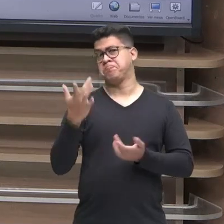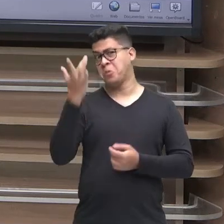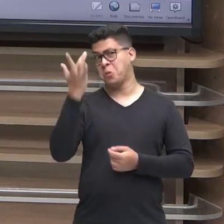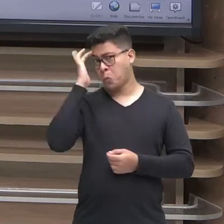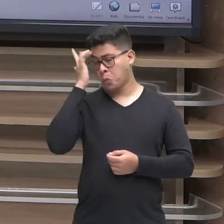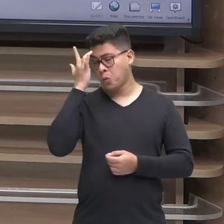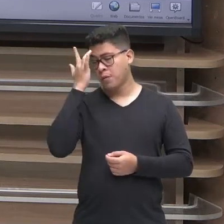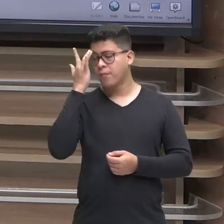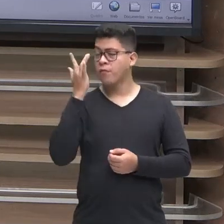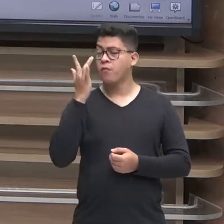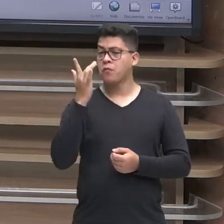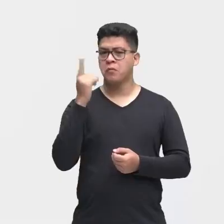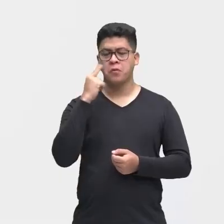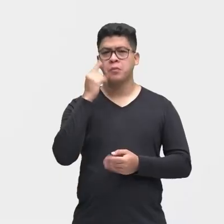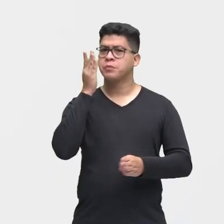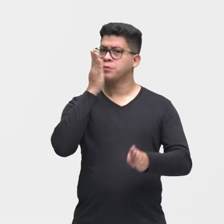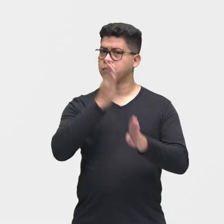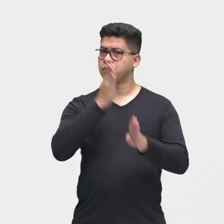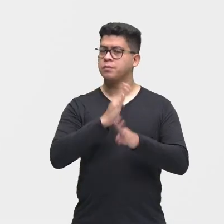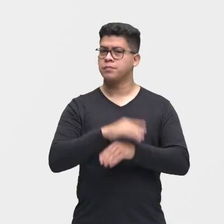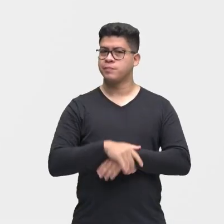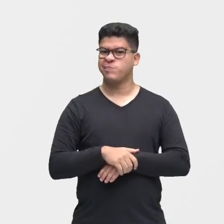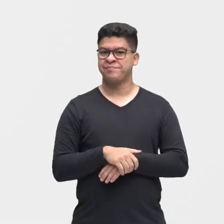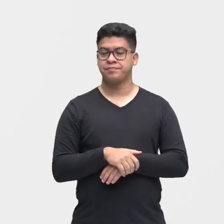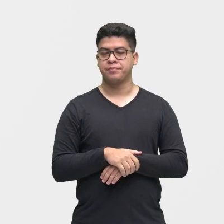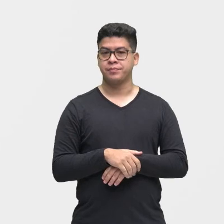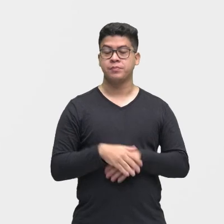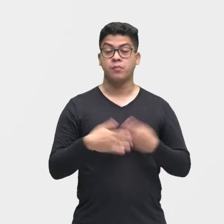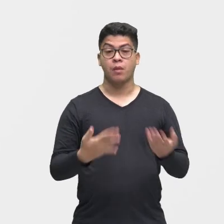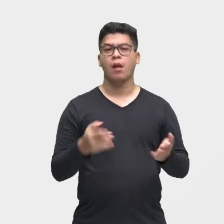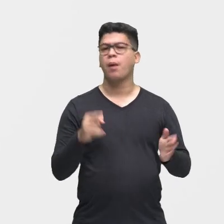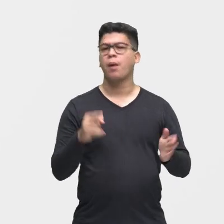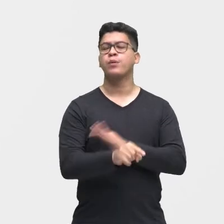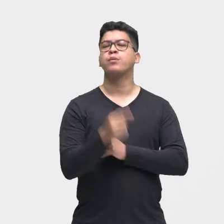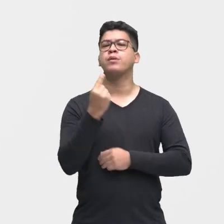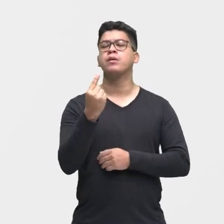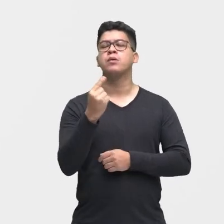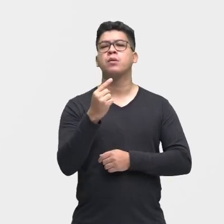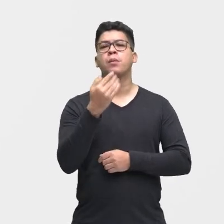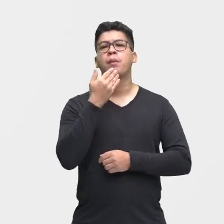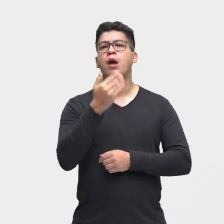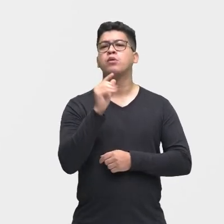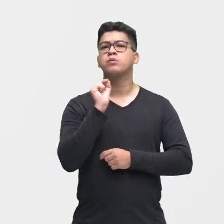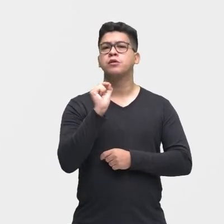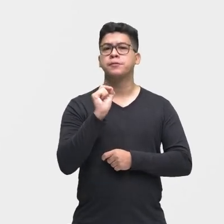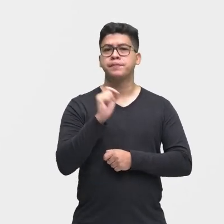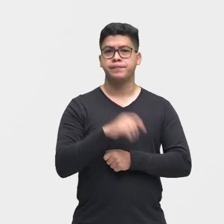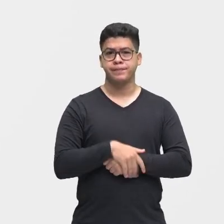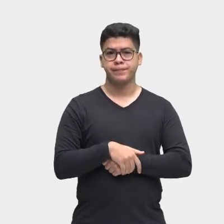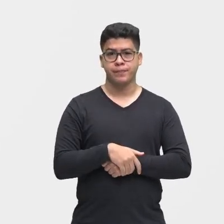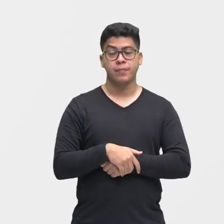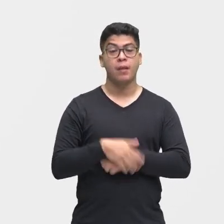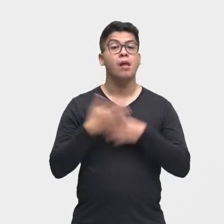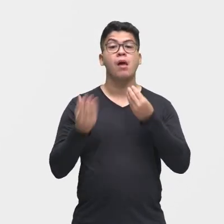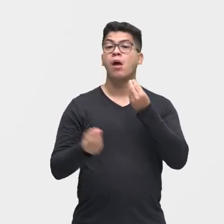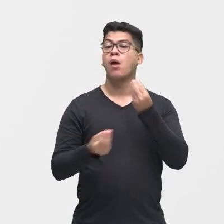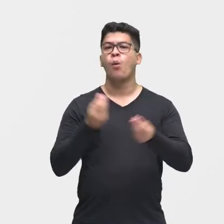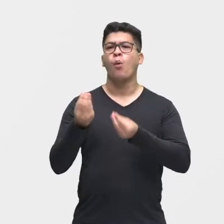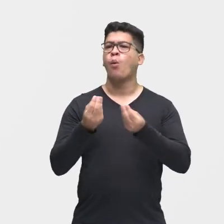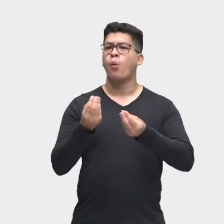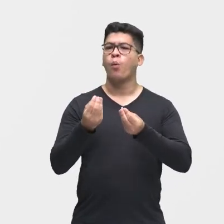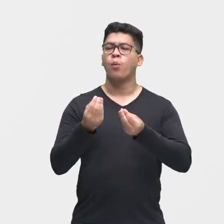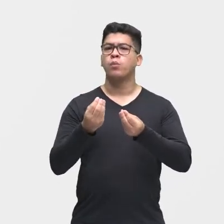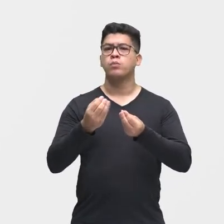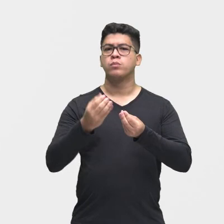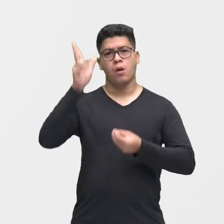descobrir tá bom vem comigo Então olha só a questão Um pediu seguinte a respeito do Xadrez é correto afirmar que